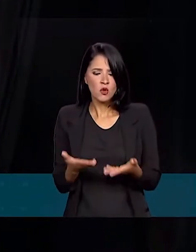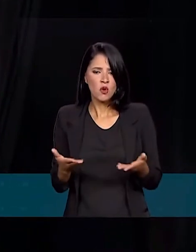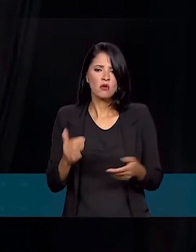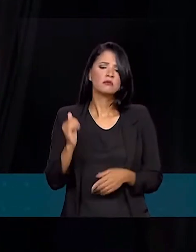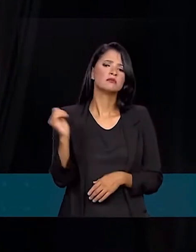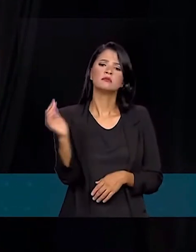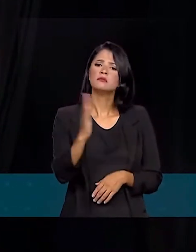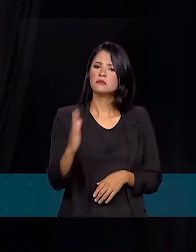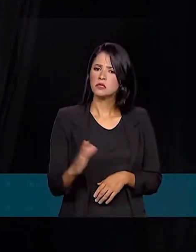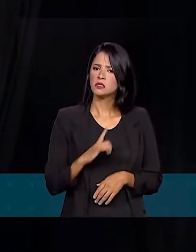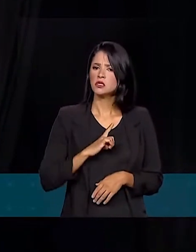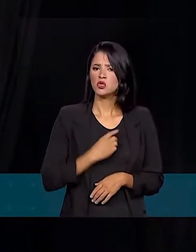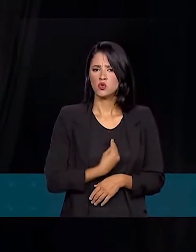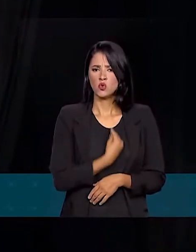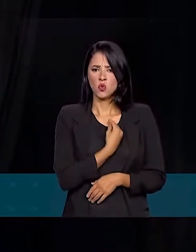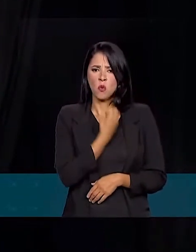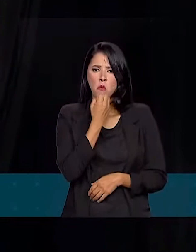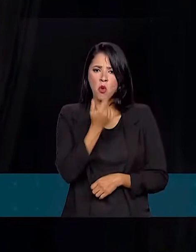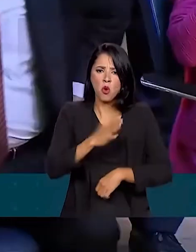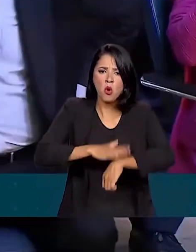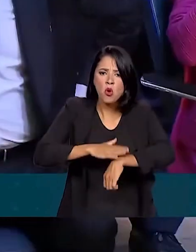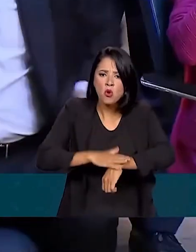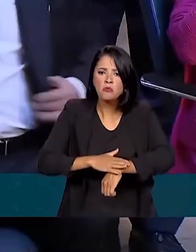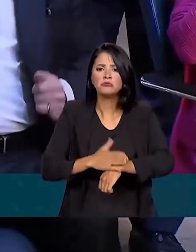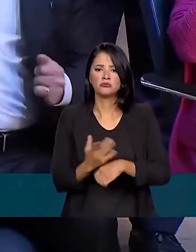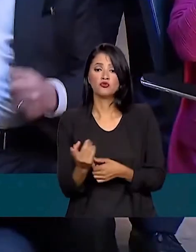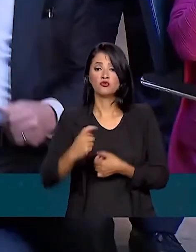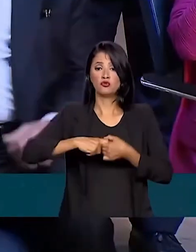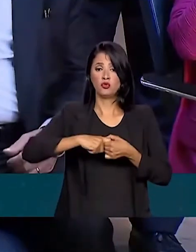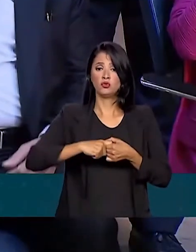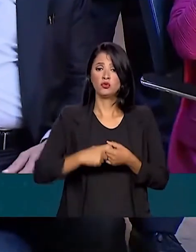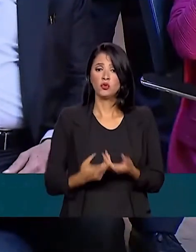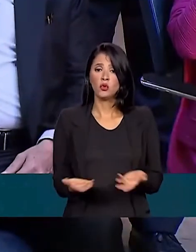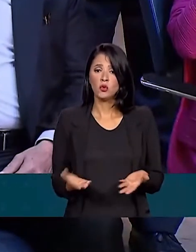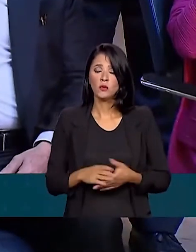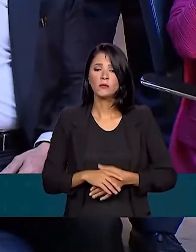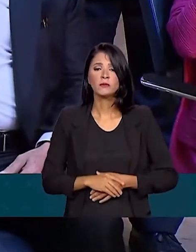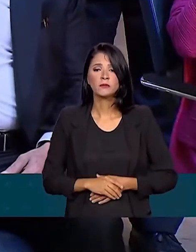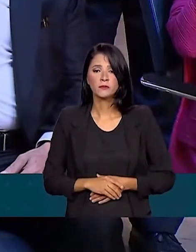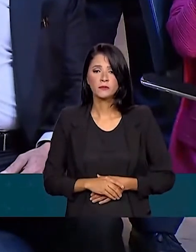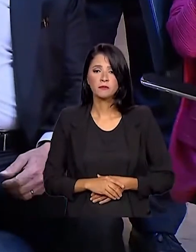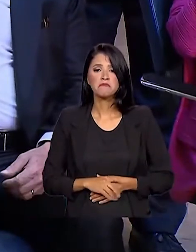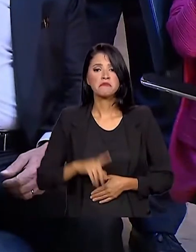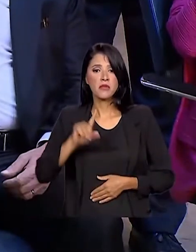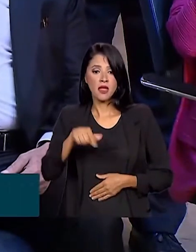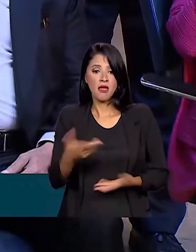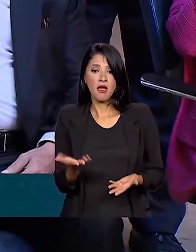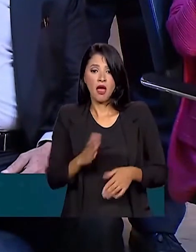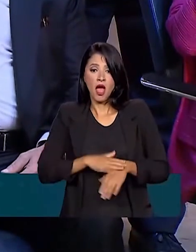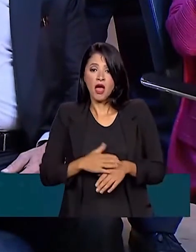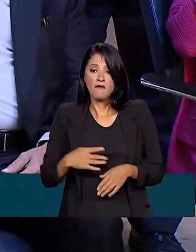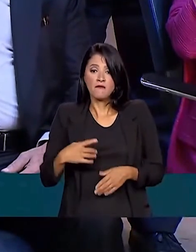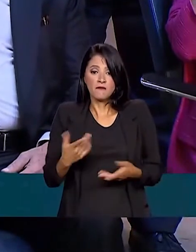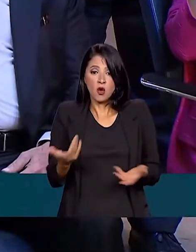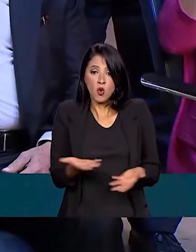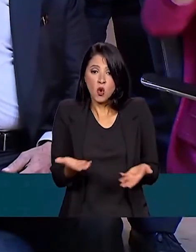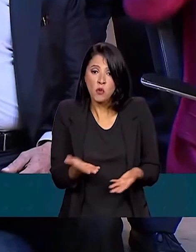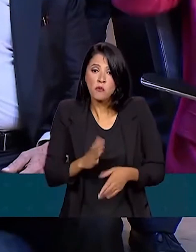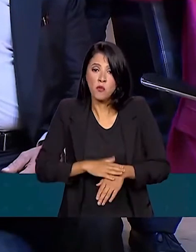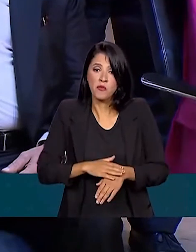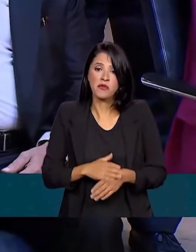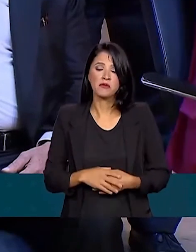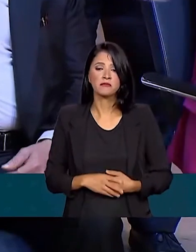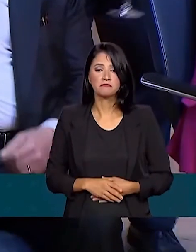Brasil vive um bom momento voltou é a bola da vez presente